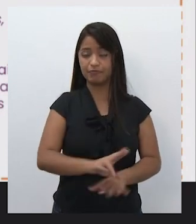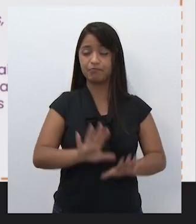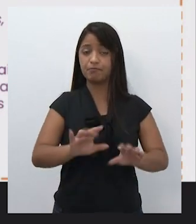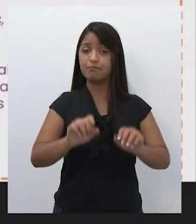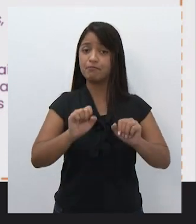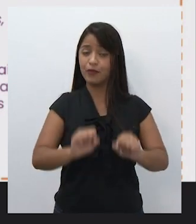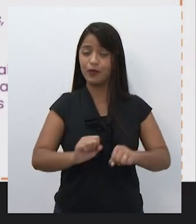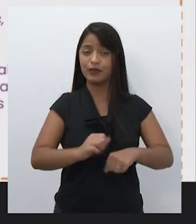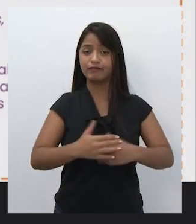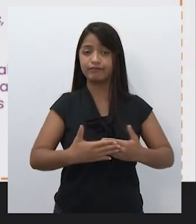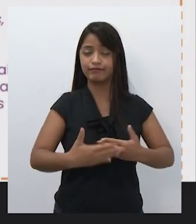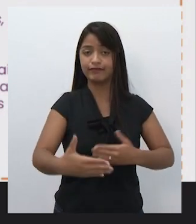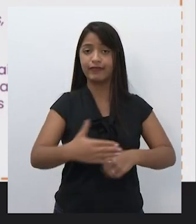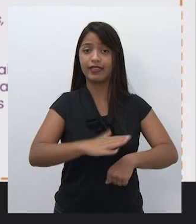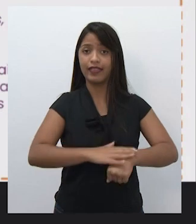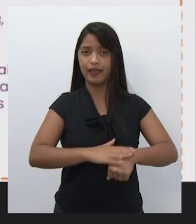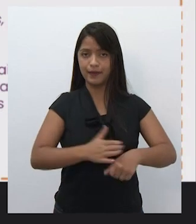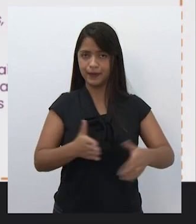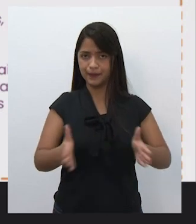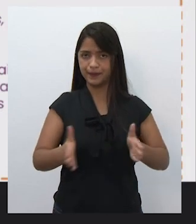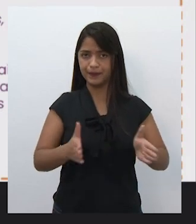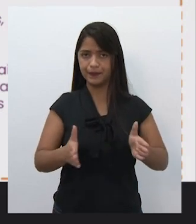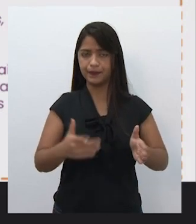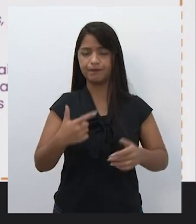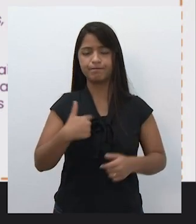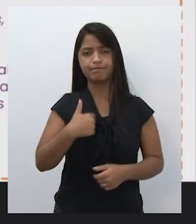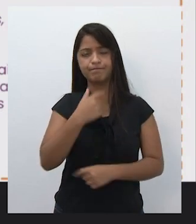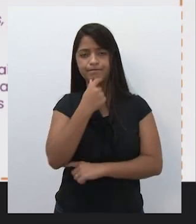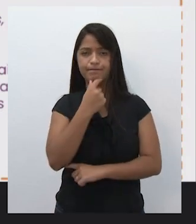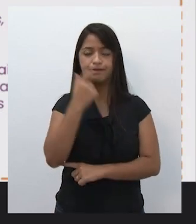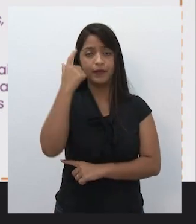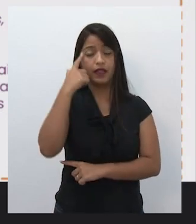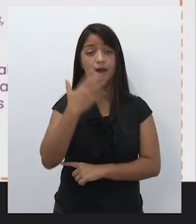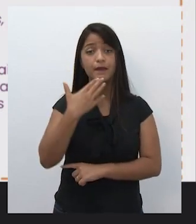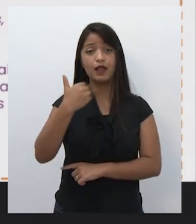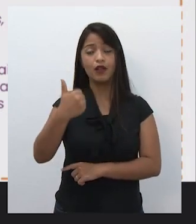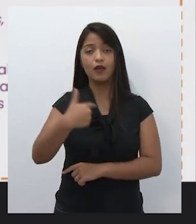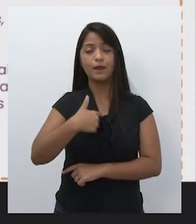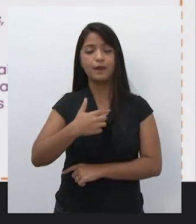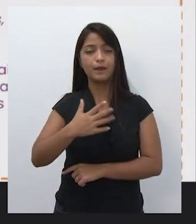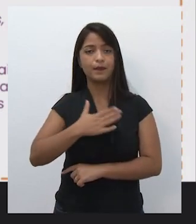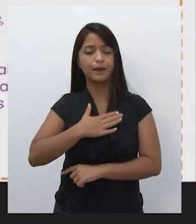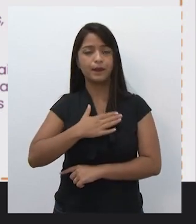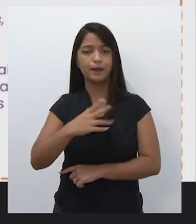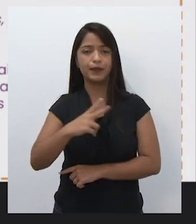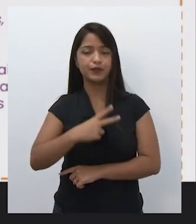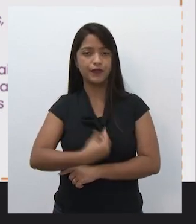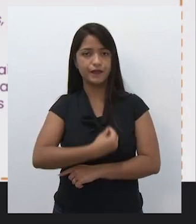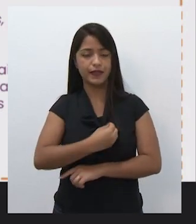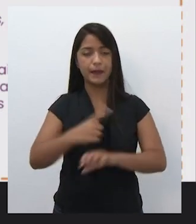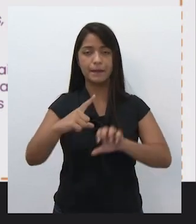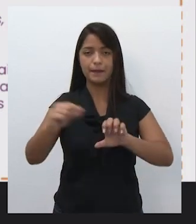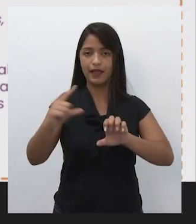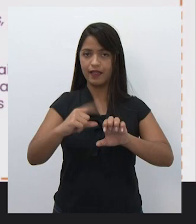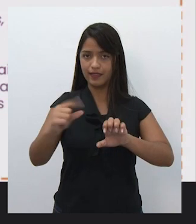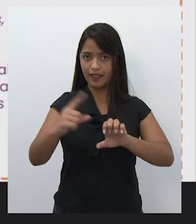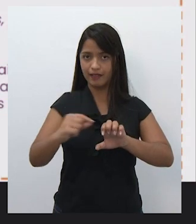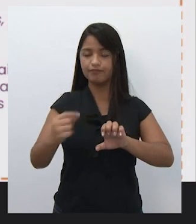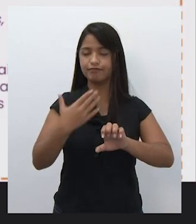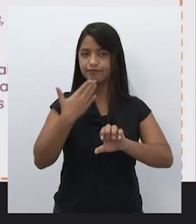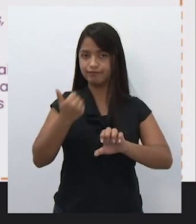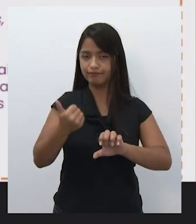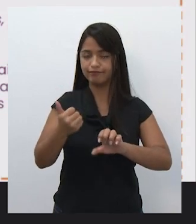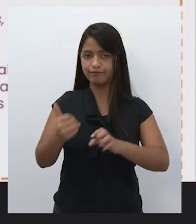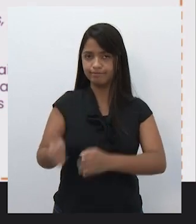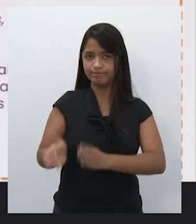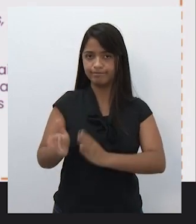tempo eu prefira empreender alguma coisa pessoal e vou deixar a universidade um pouco mais para